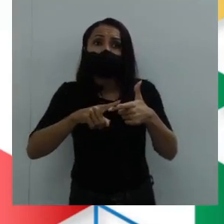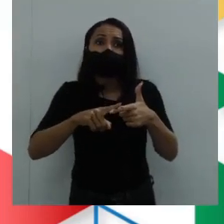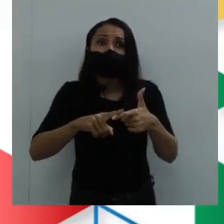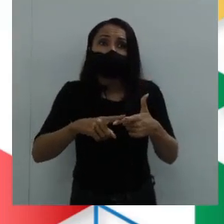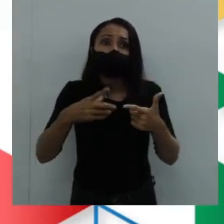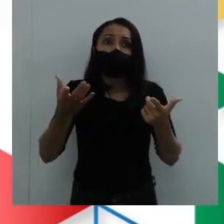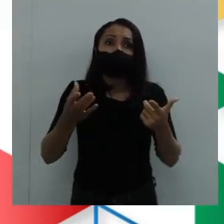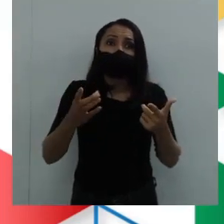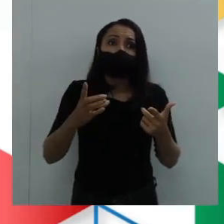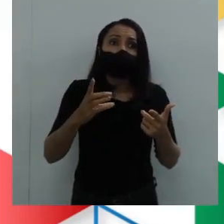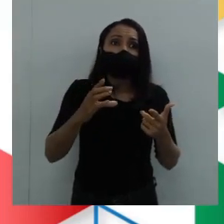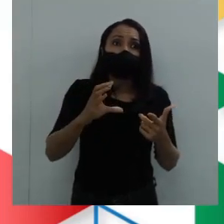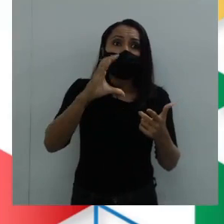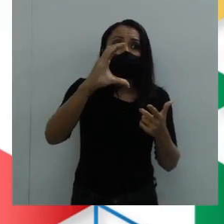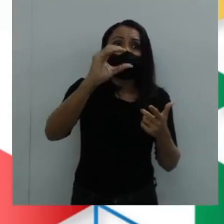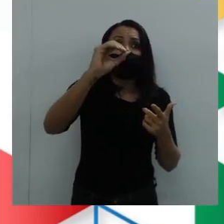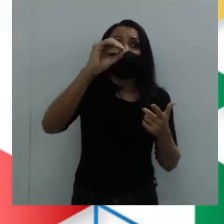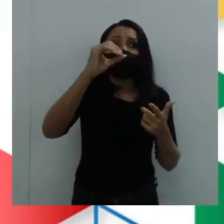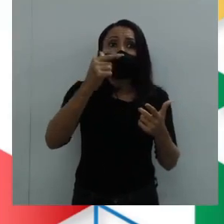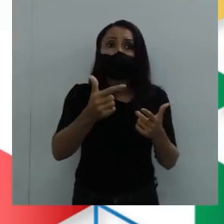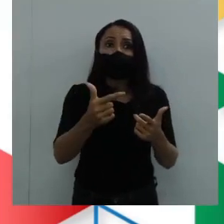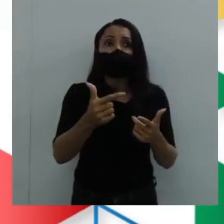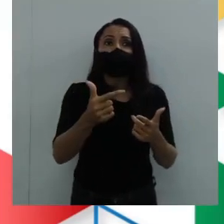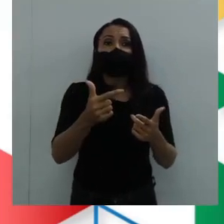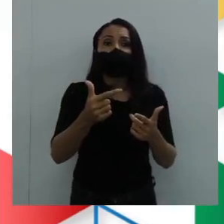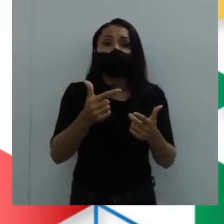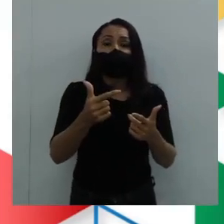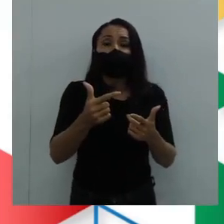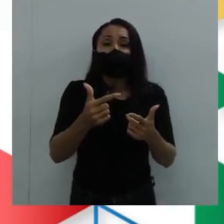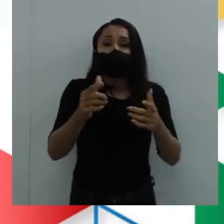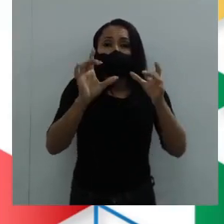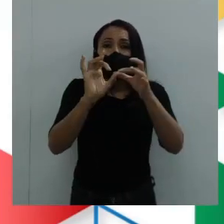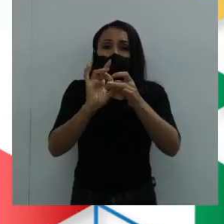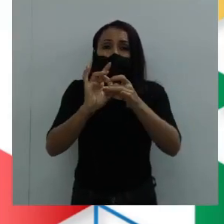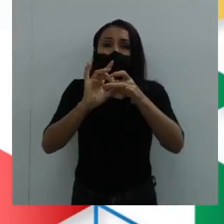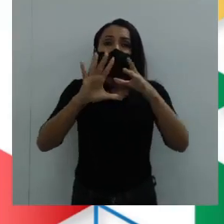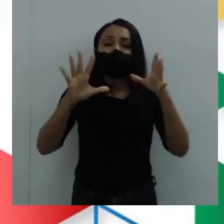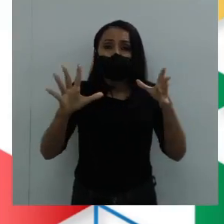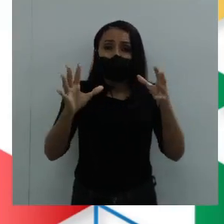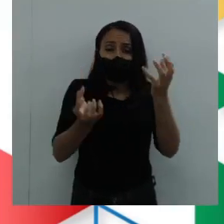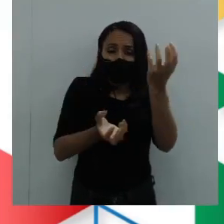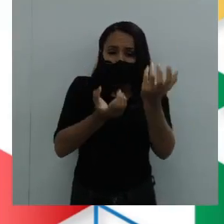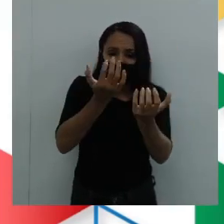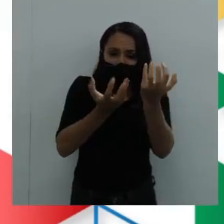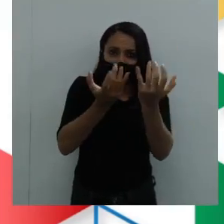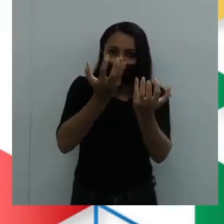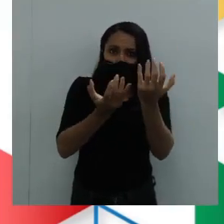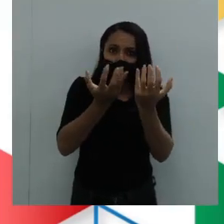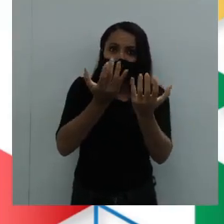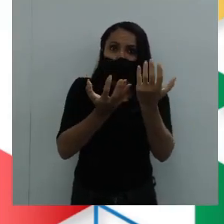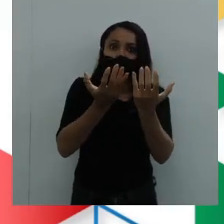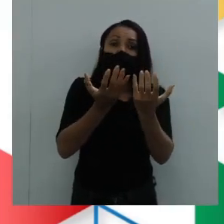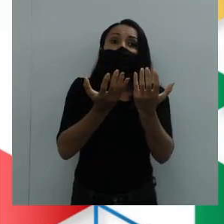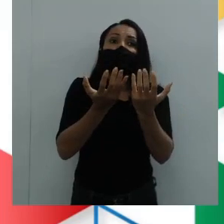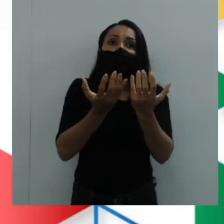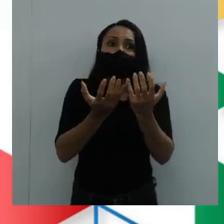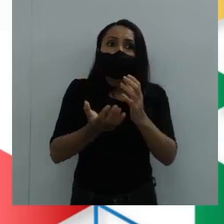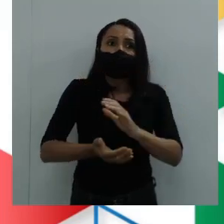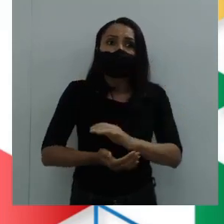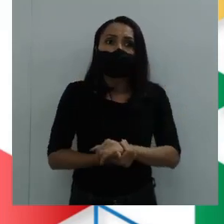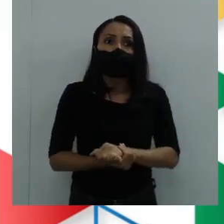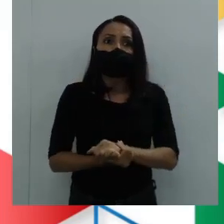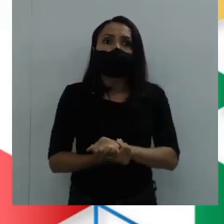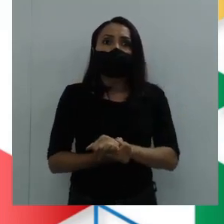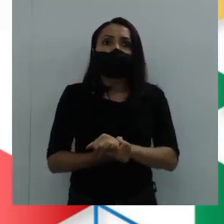que é o dióxido de carbono, né? Ele é liberado aí na queima de combustíveis fósseis. Quando eu falo de combustíveis fósseis,